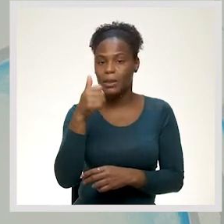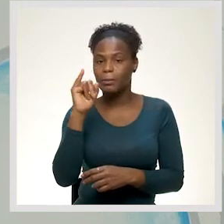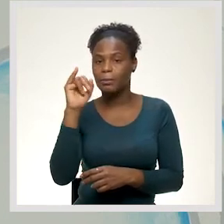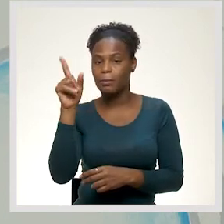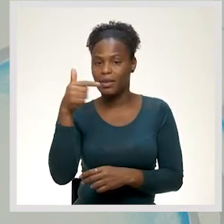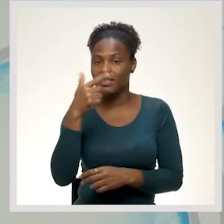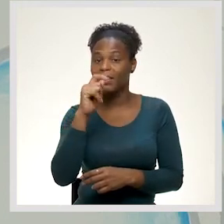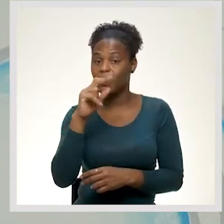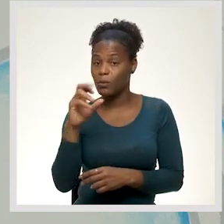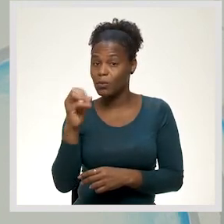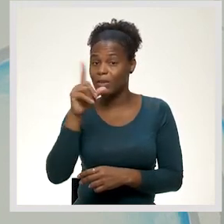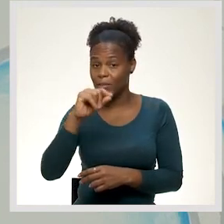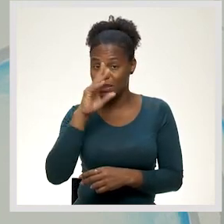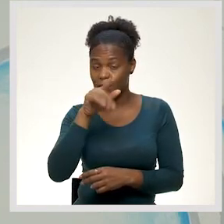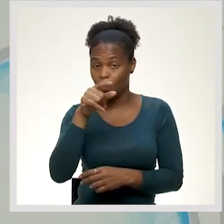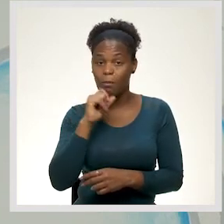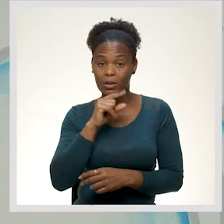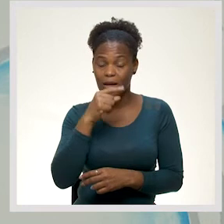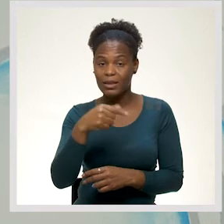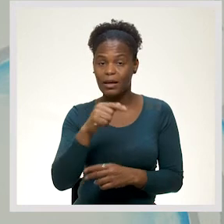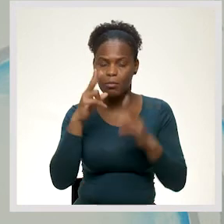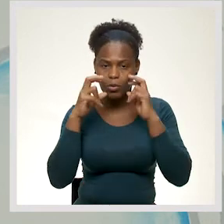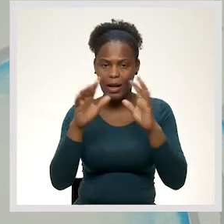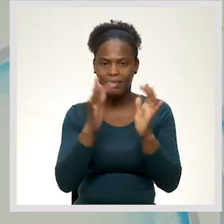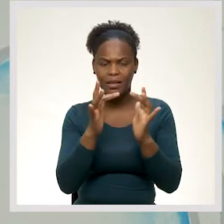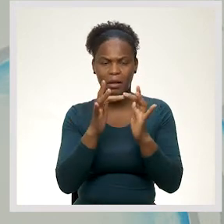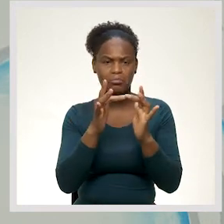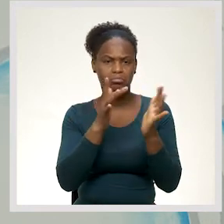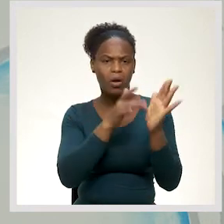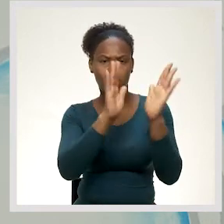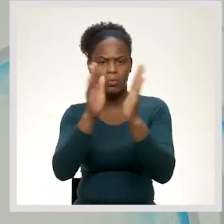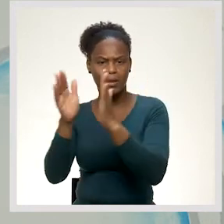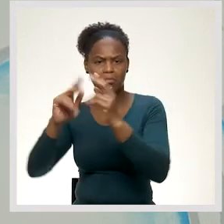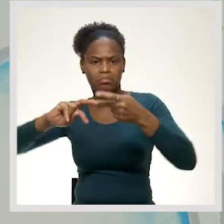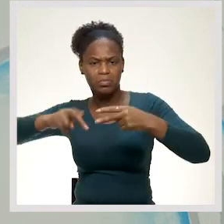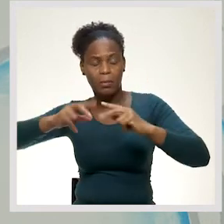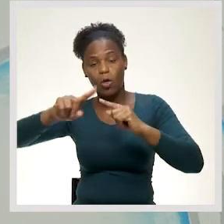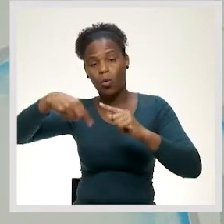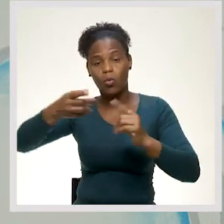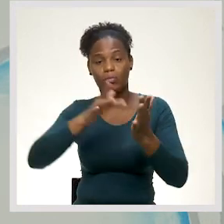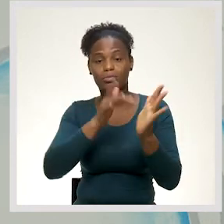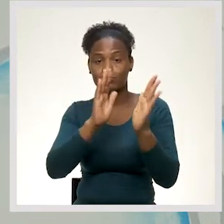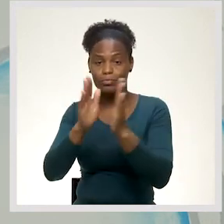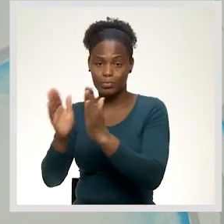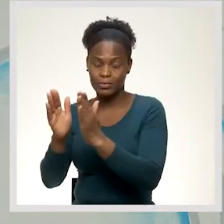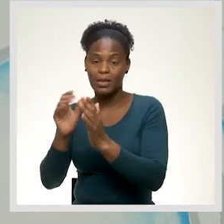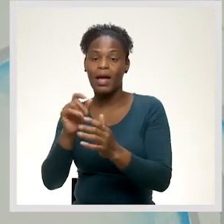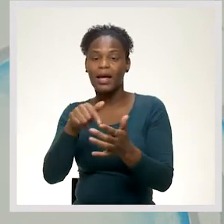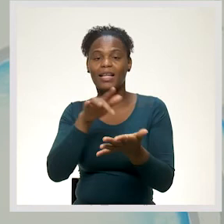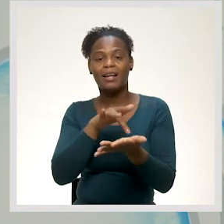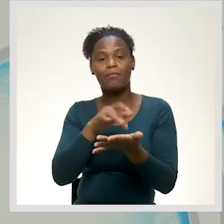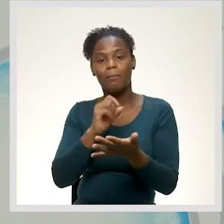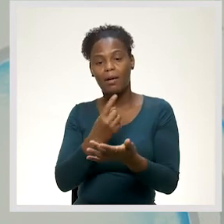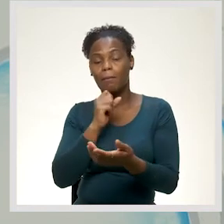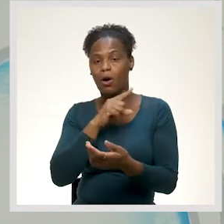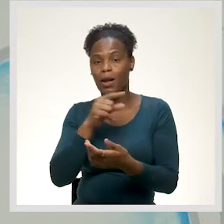de procurarem na internet ou ainda nas bibliotecas municipais ou outras bibliotecas, esta obra para a poderem